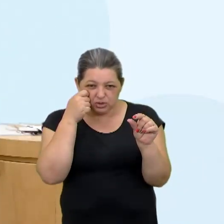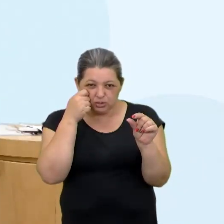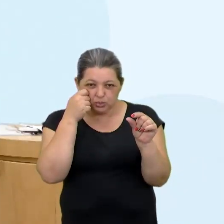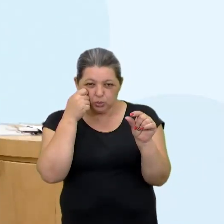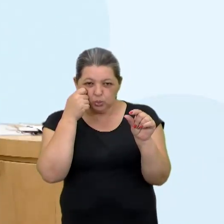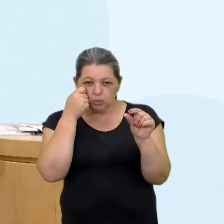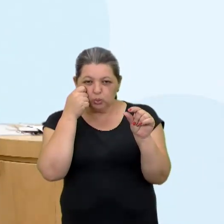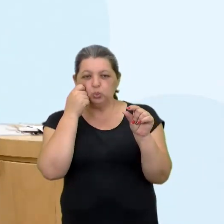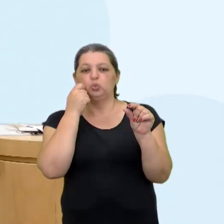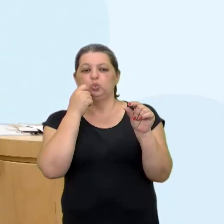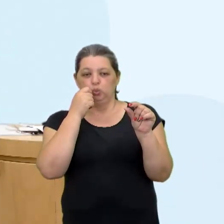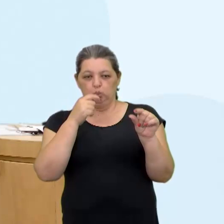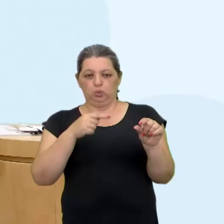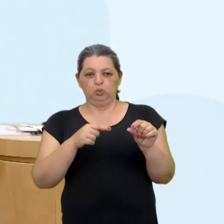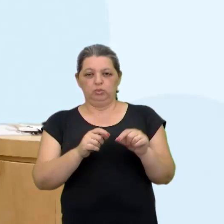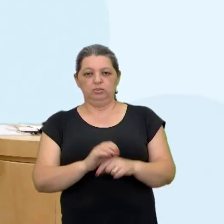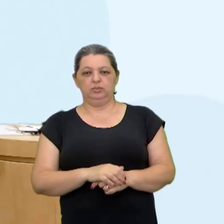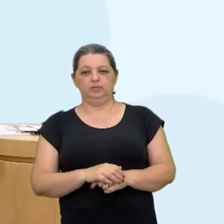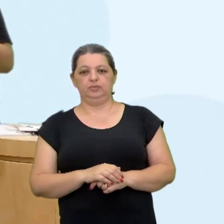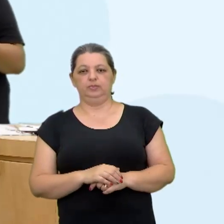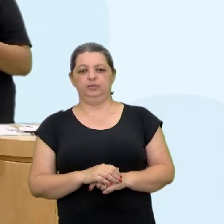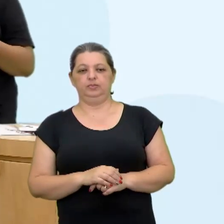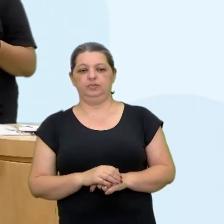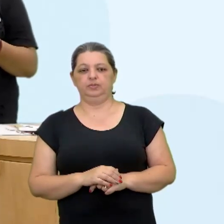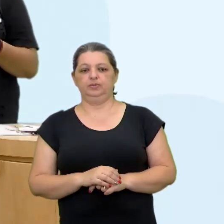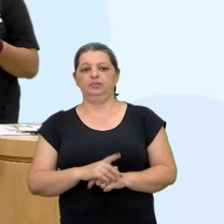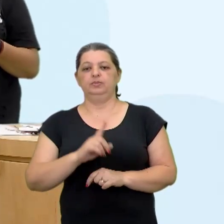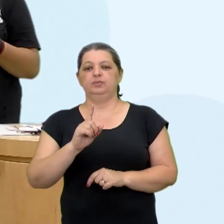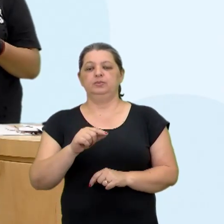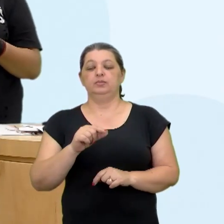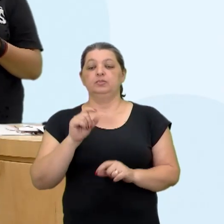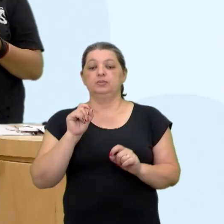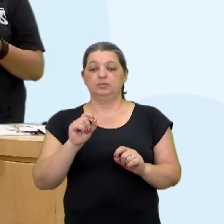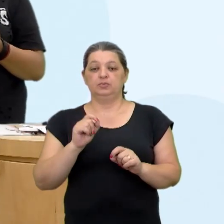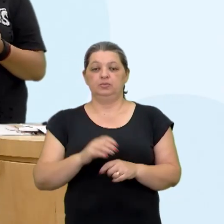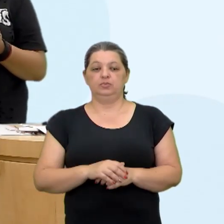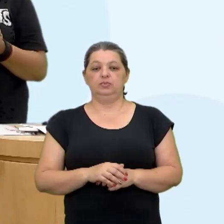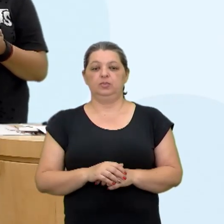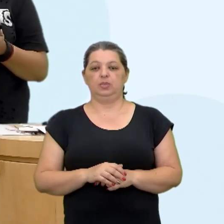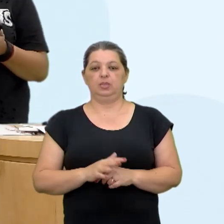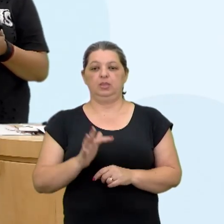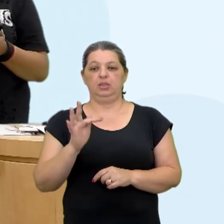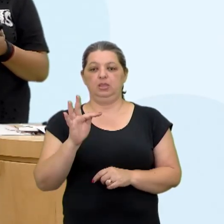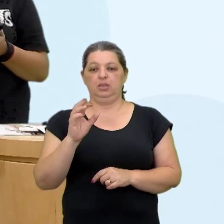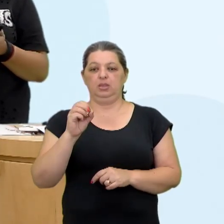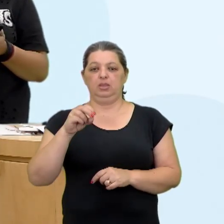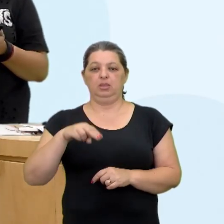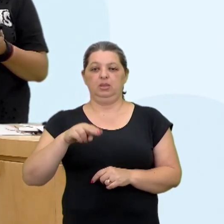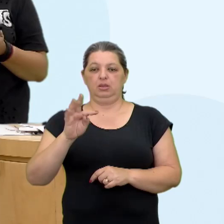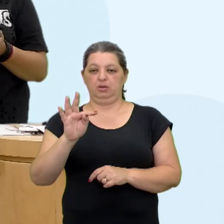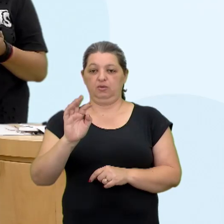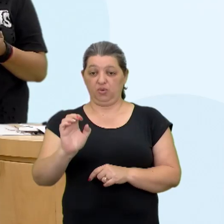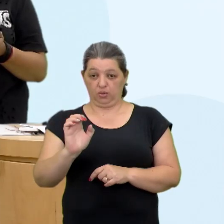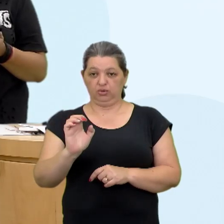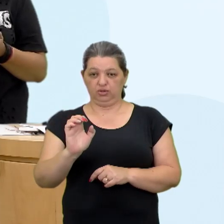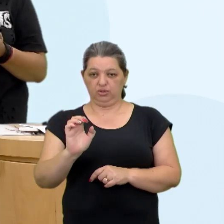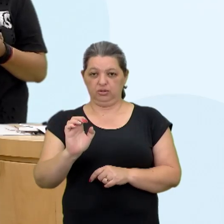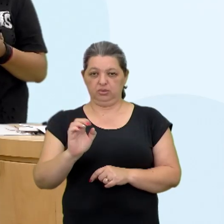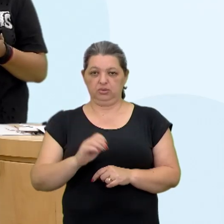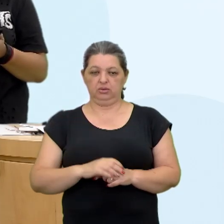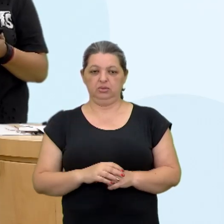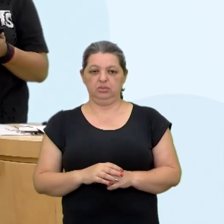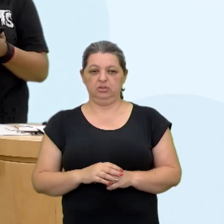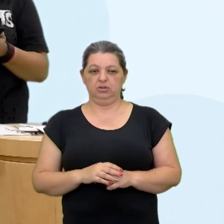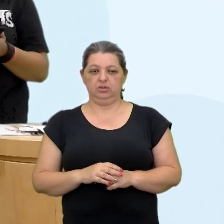ó. Que é imenso também. Isso daqui é uma fonte. Calma. Eu falei muito e